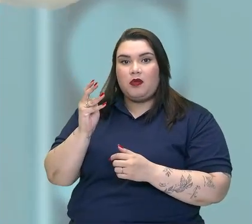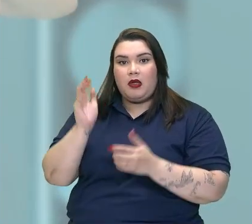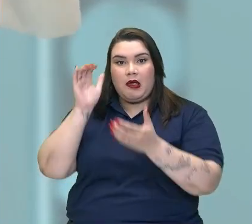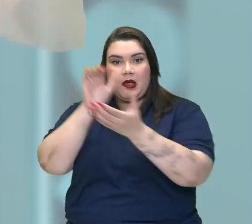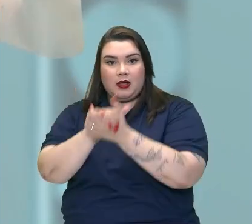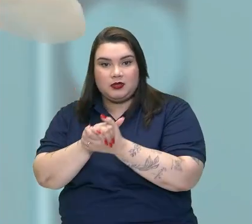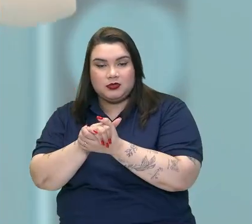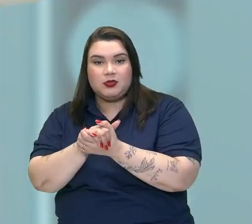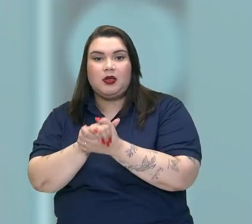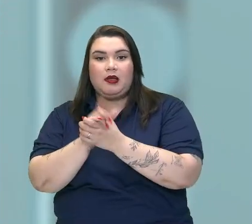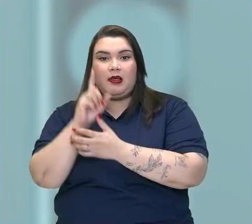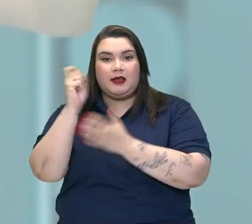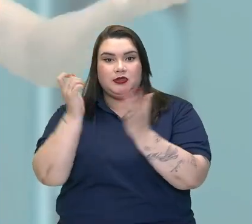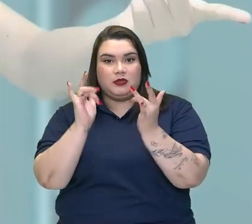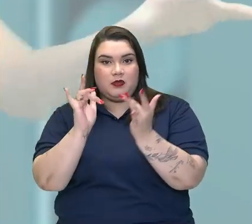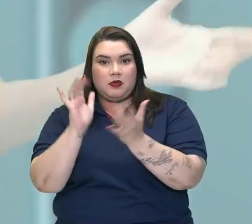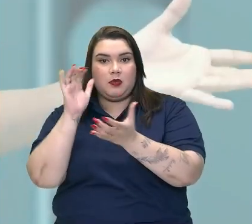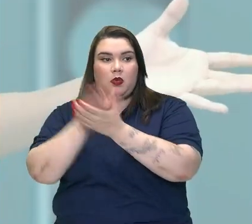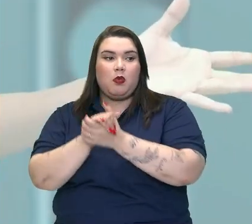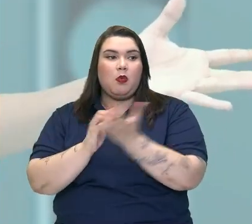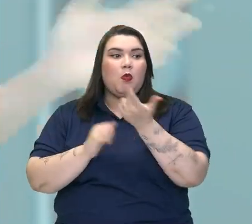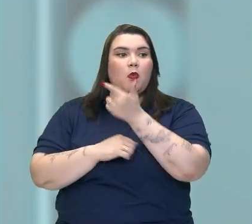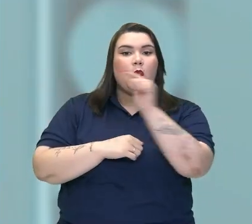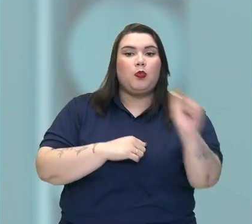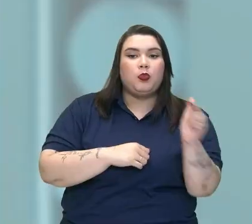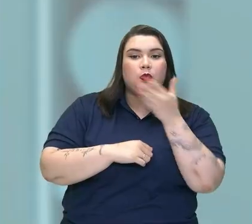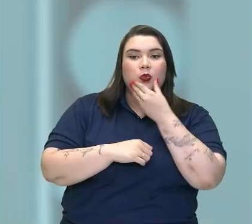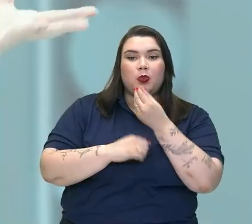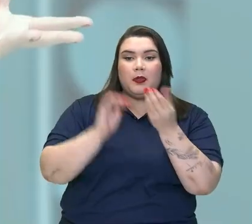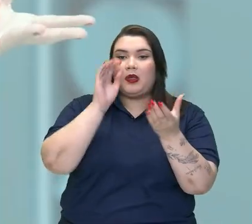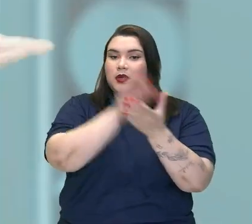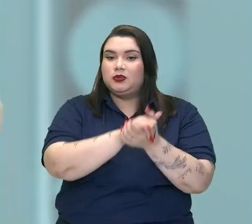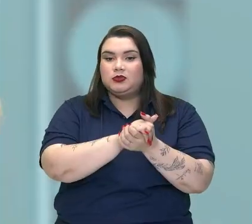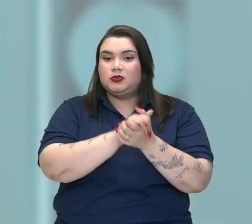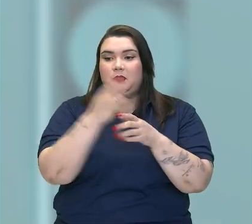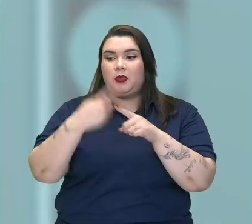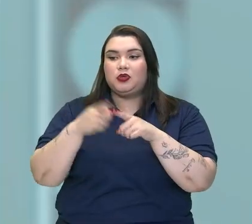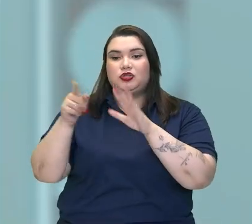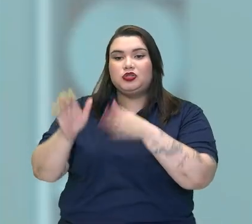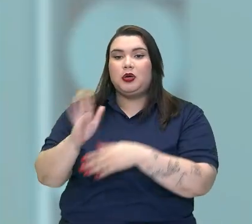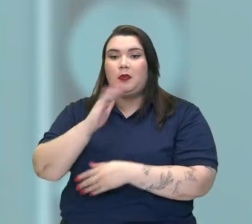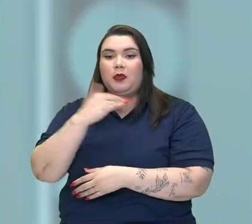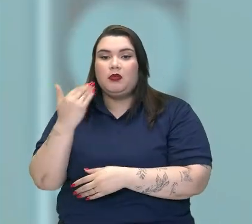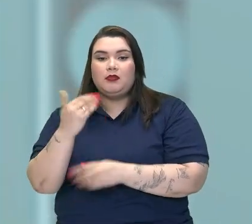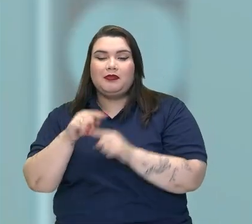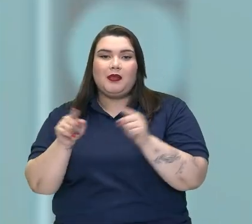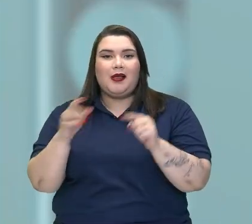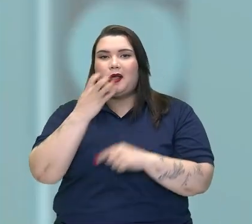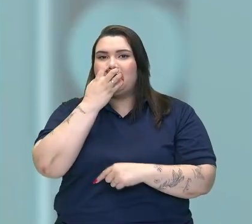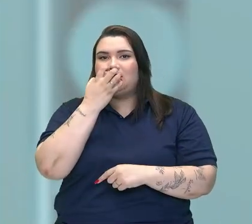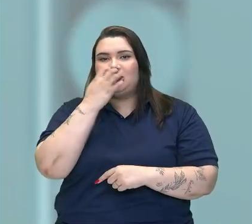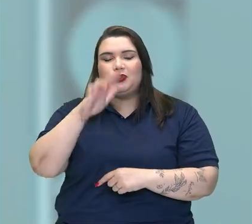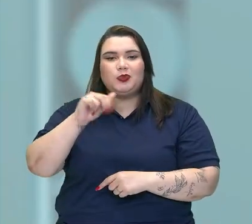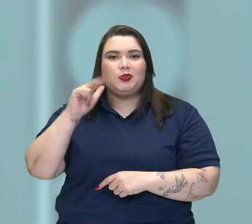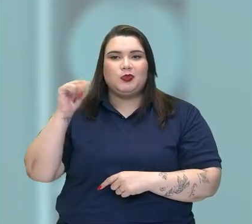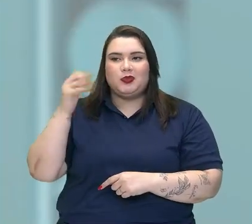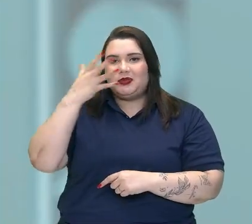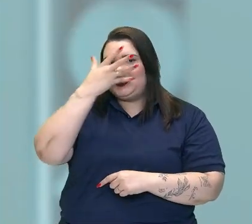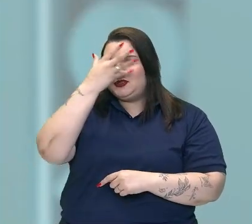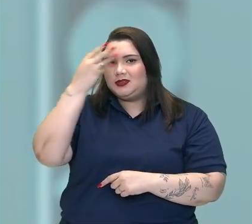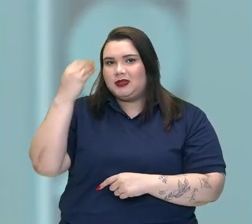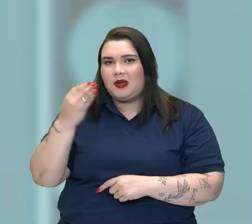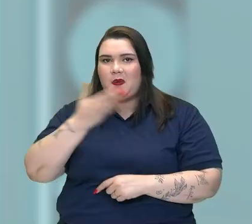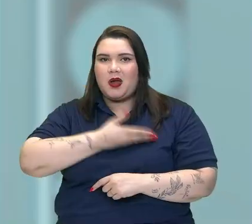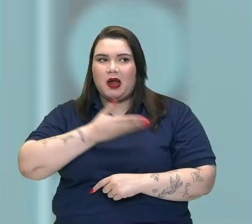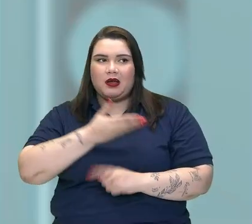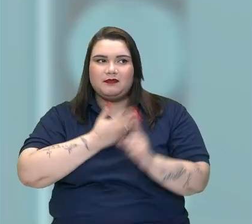noivou, né, a ex-namorada, né, noivou com outra pessoa, ou seja, ela esqueceu, mas o cão não esqueceu o seu dono